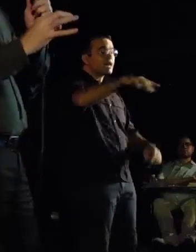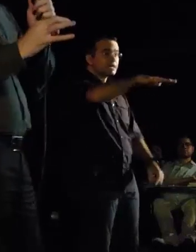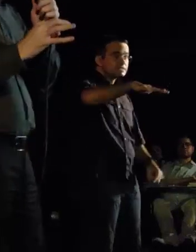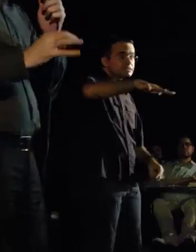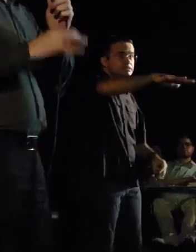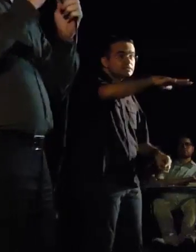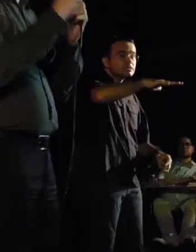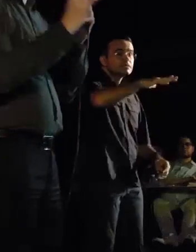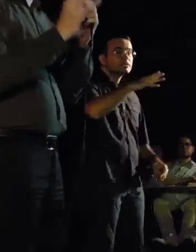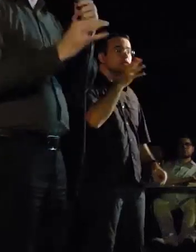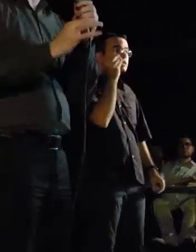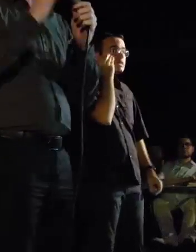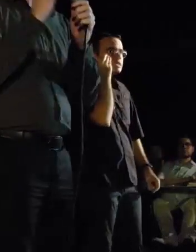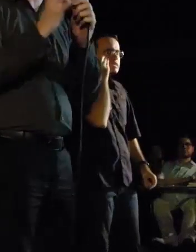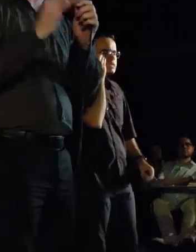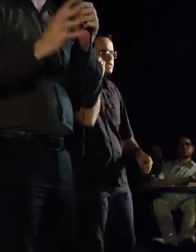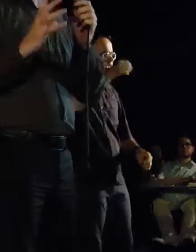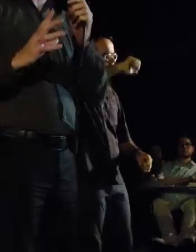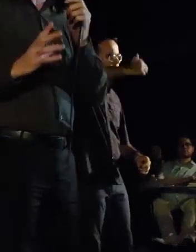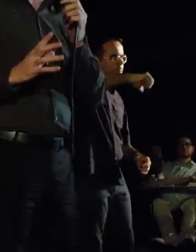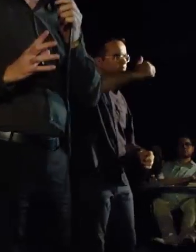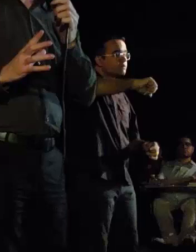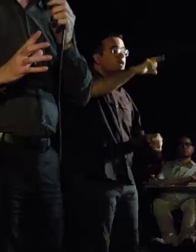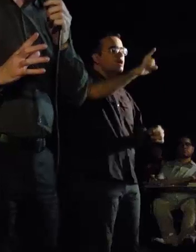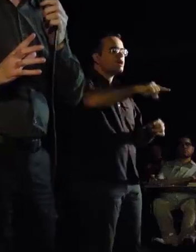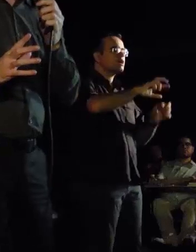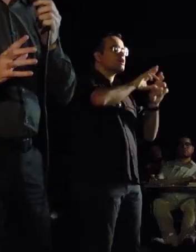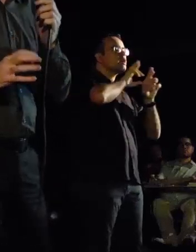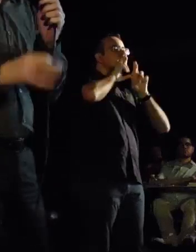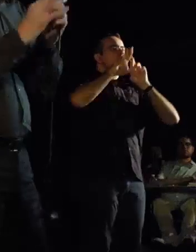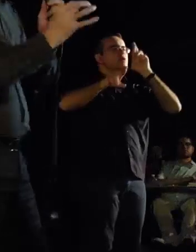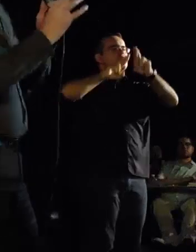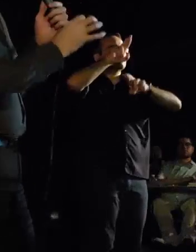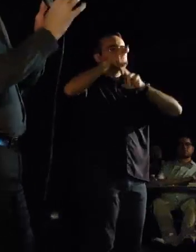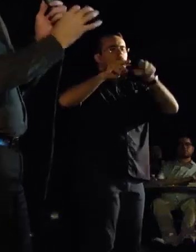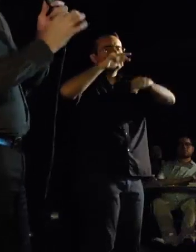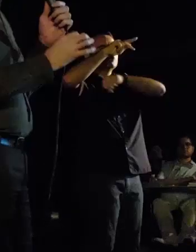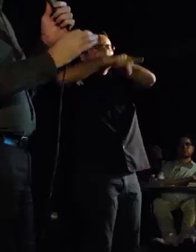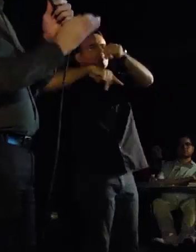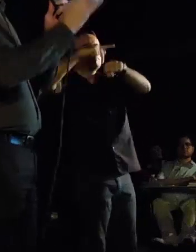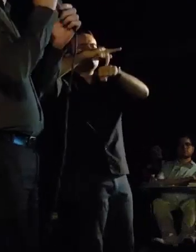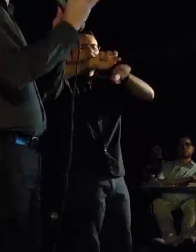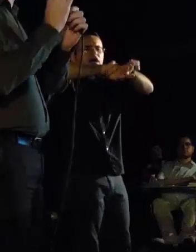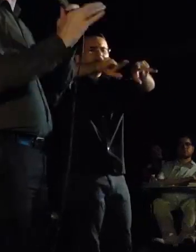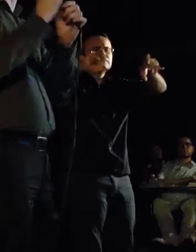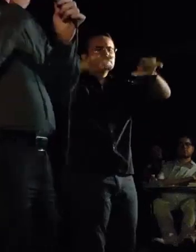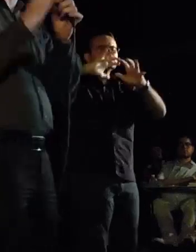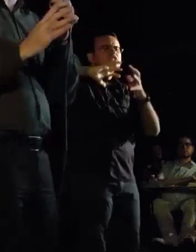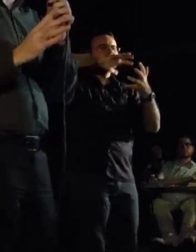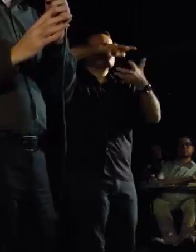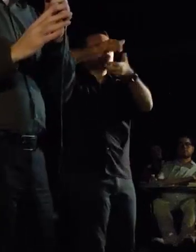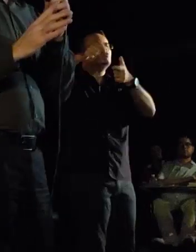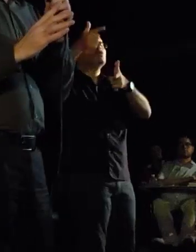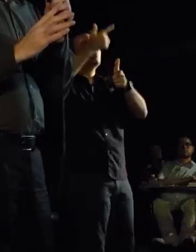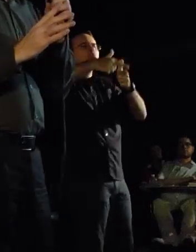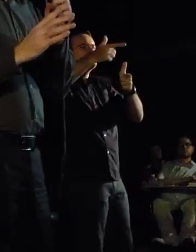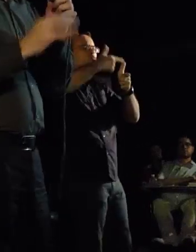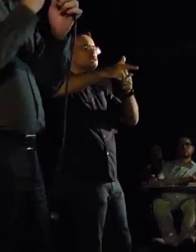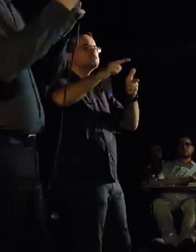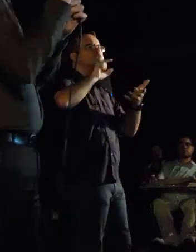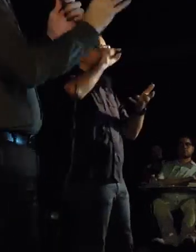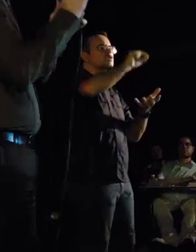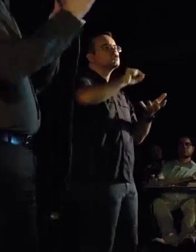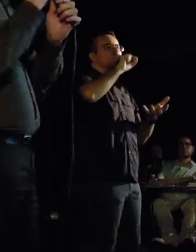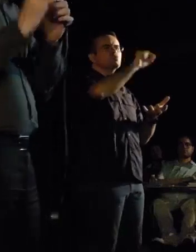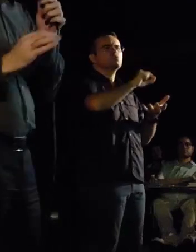ele procura responder a um problema global. E qual é exatamente o problema global